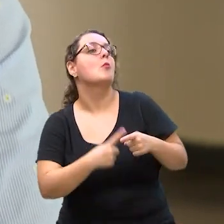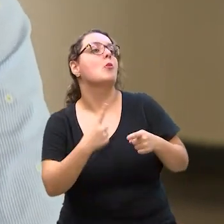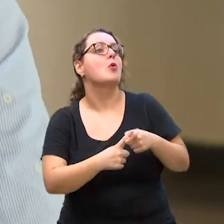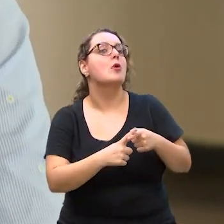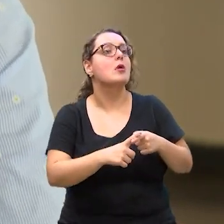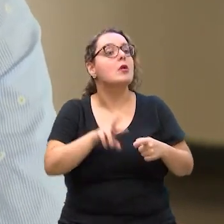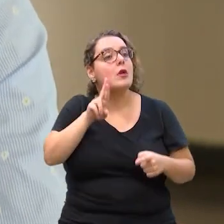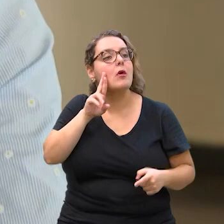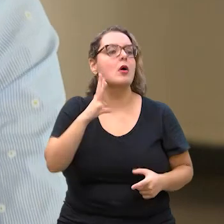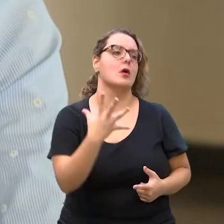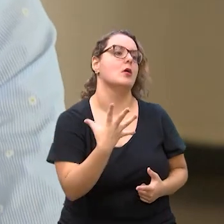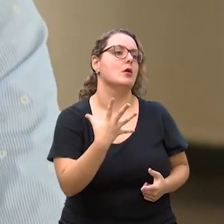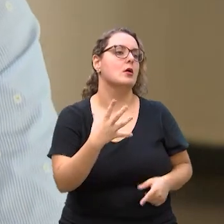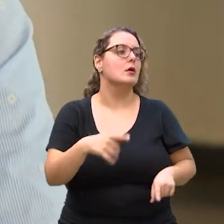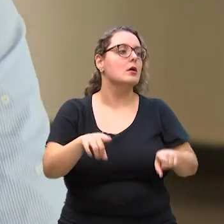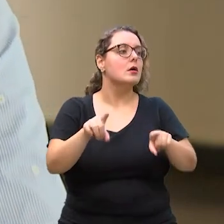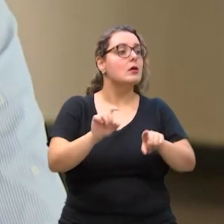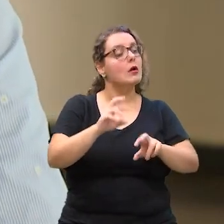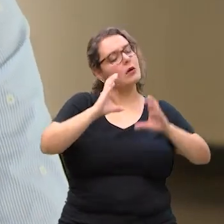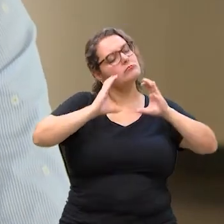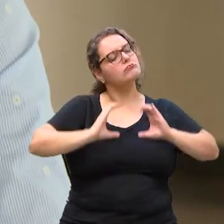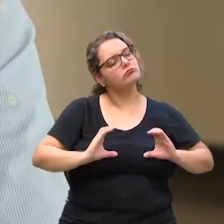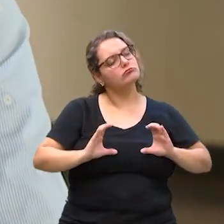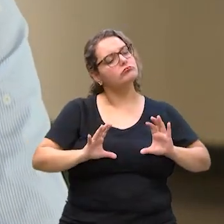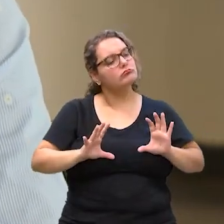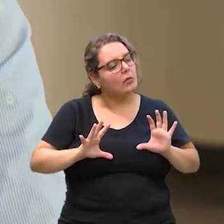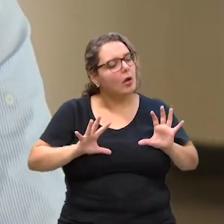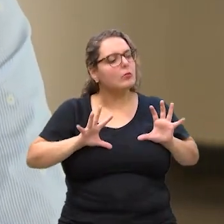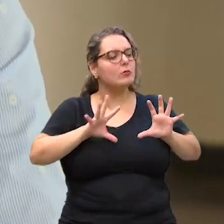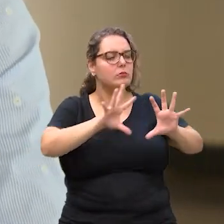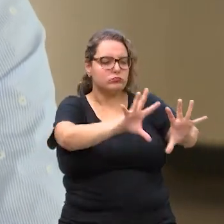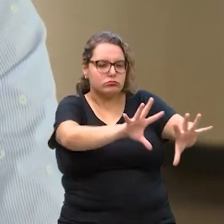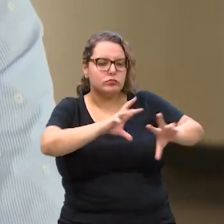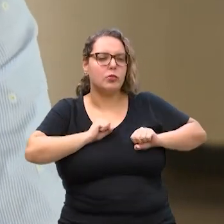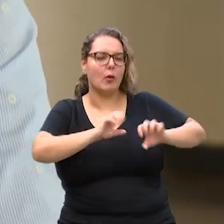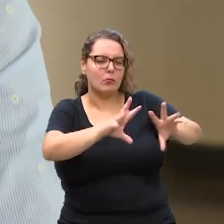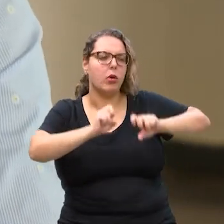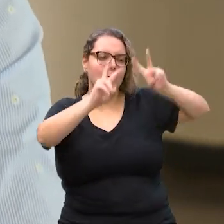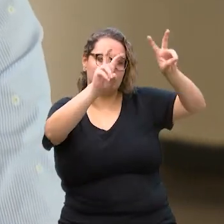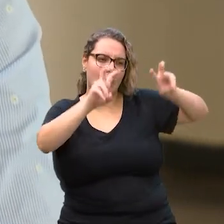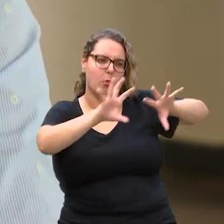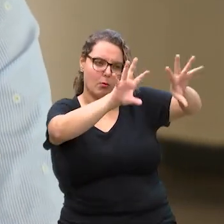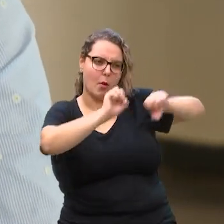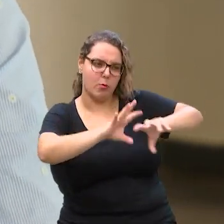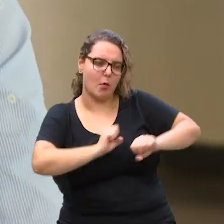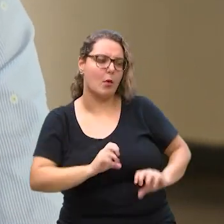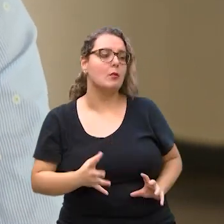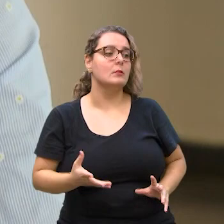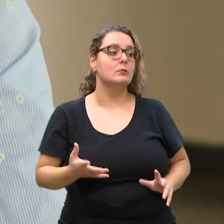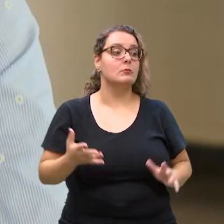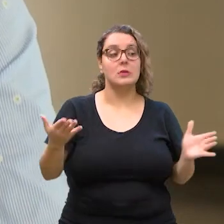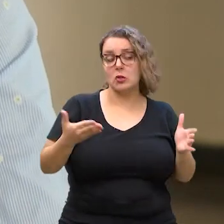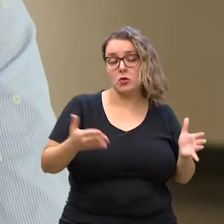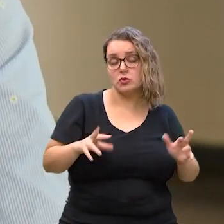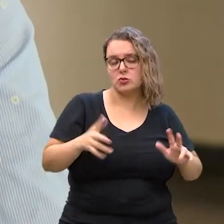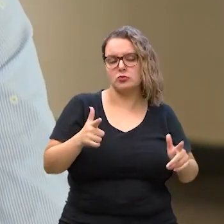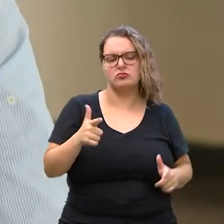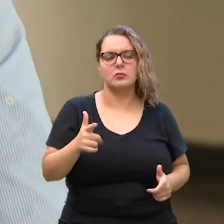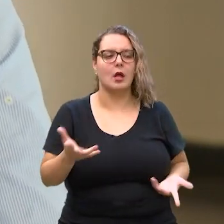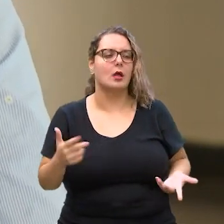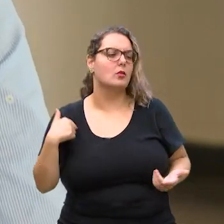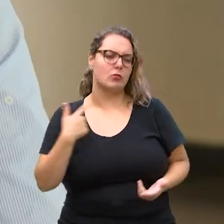e a consequência, então o pessoal da comportamental foi se apropriando um pouco mais do tema. Mas hoje em dia não existe mais isso. A gente consegue trabalhar em